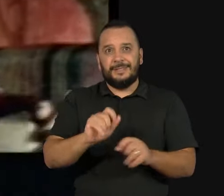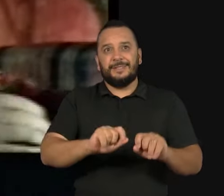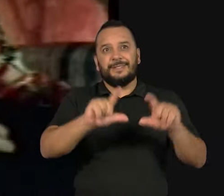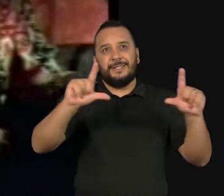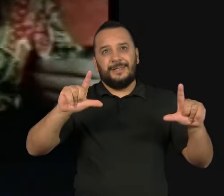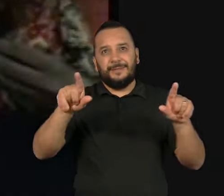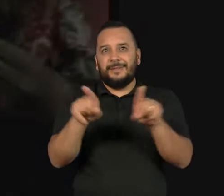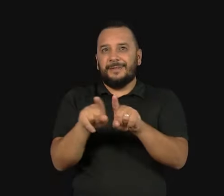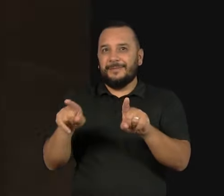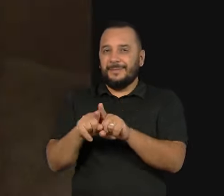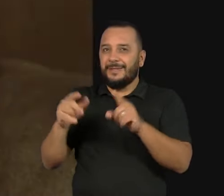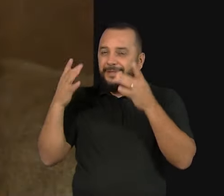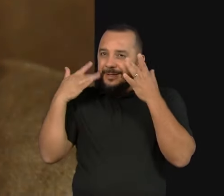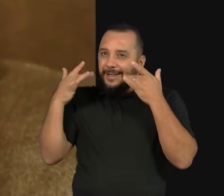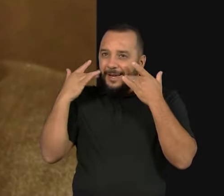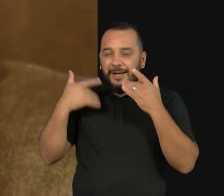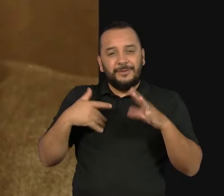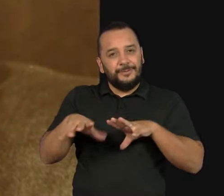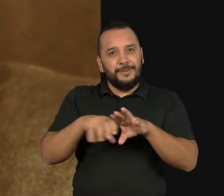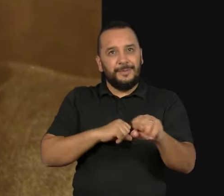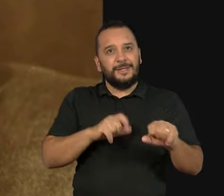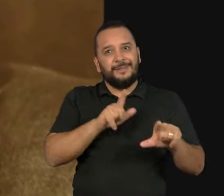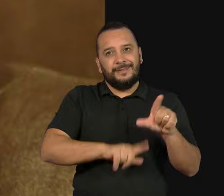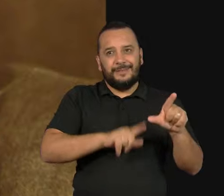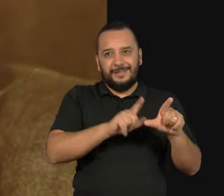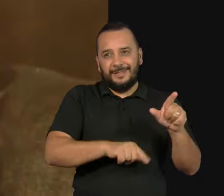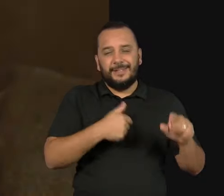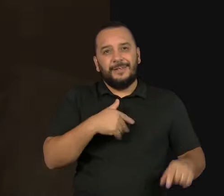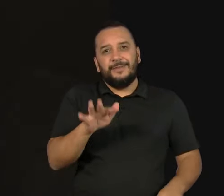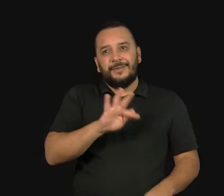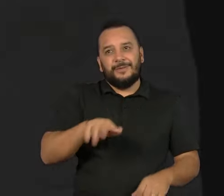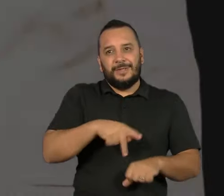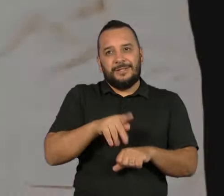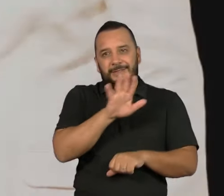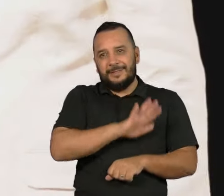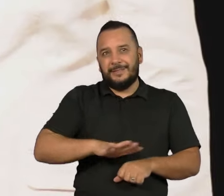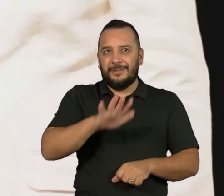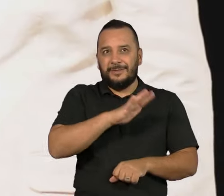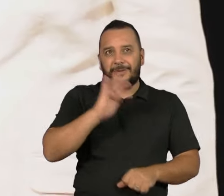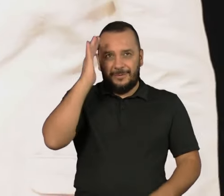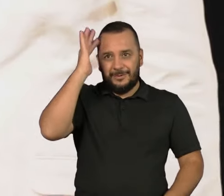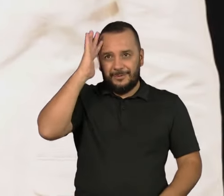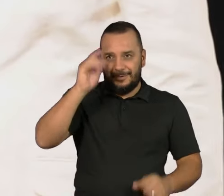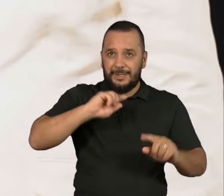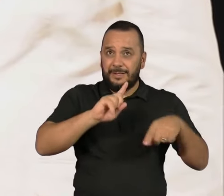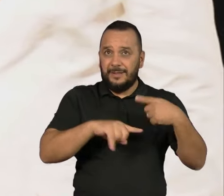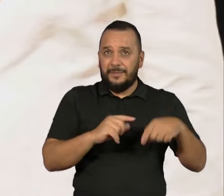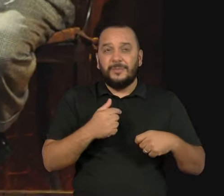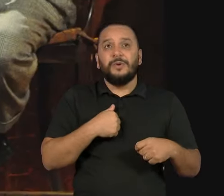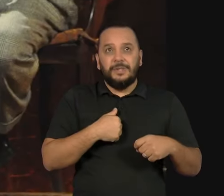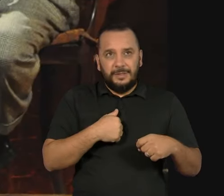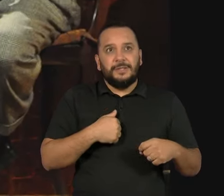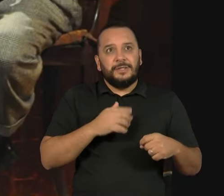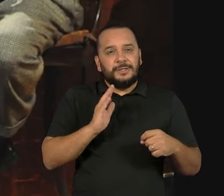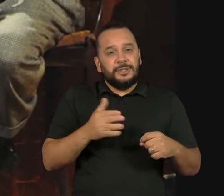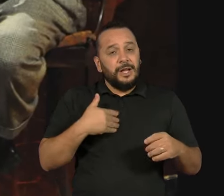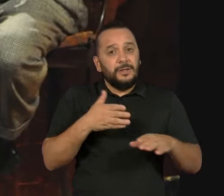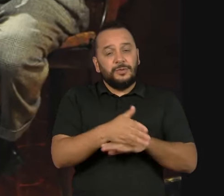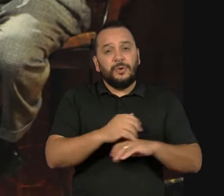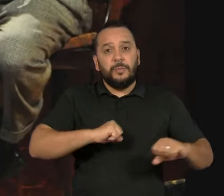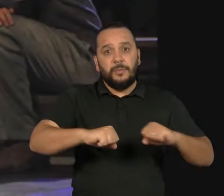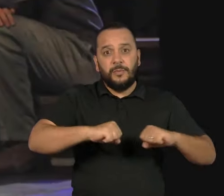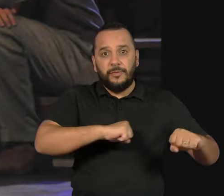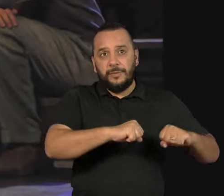teatro. Formado em letras pela Faculdade Nacional de Filosofia, logo se envolveu com o movimento estudantil,